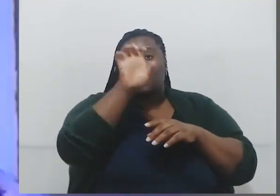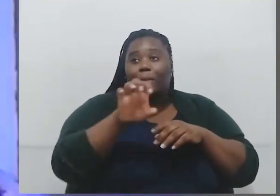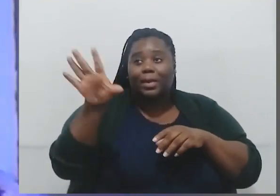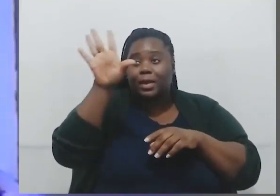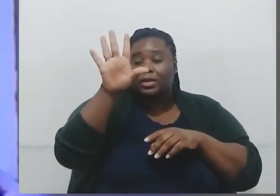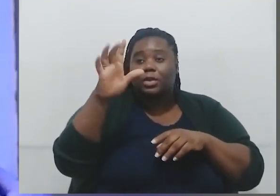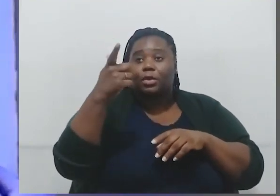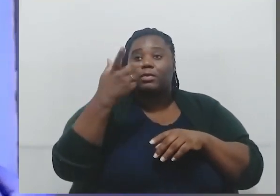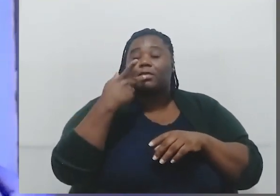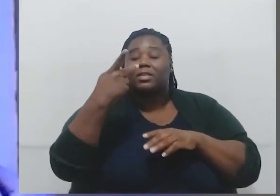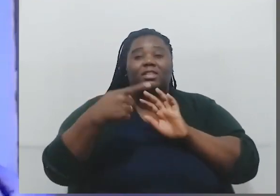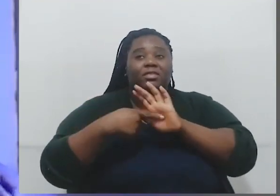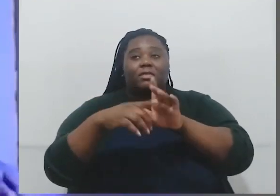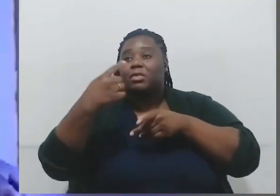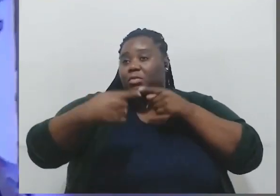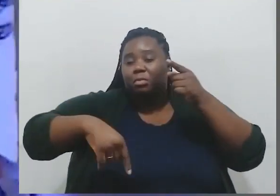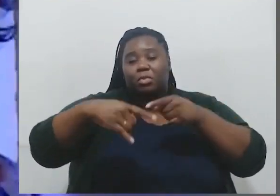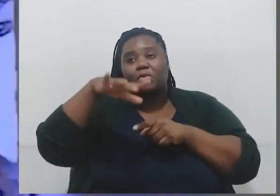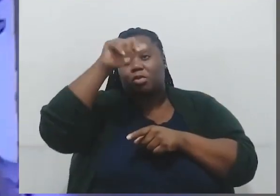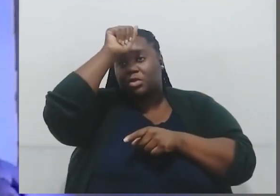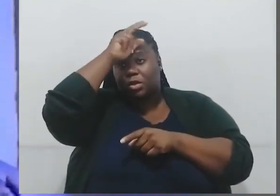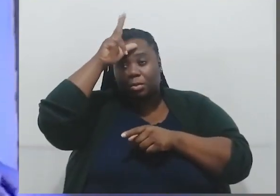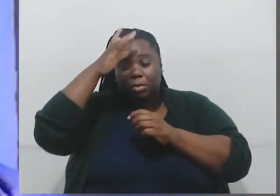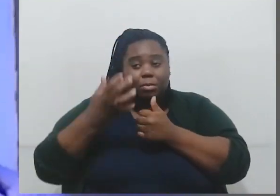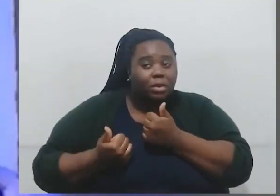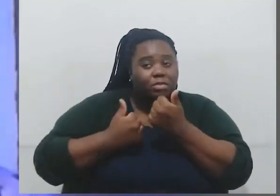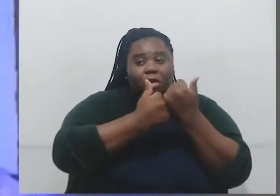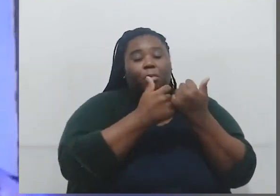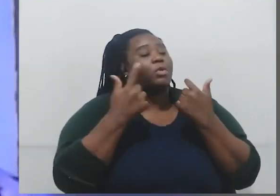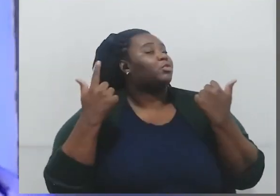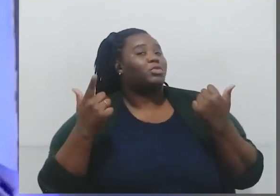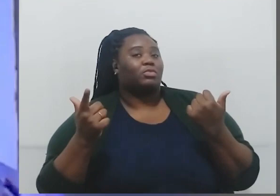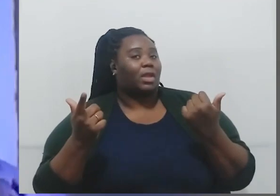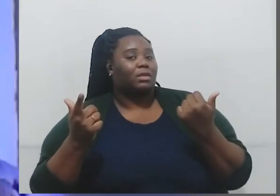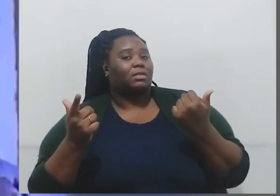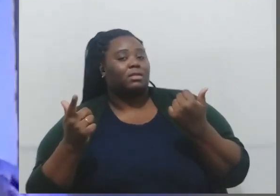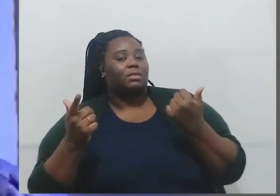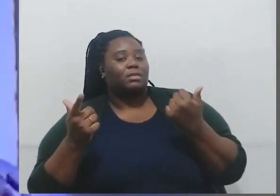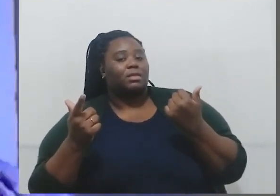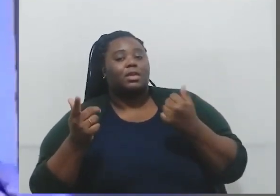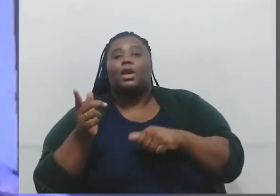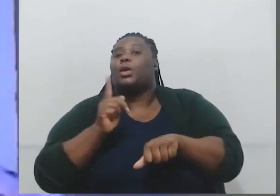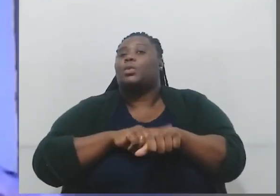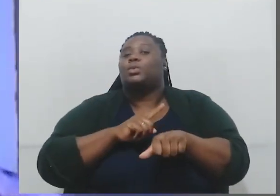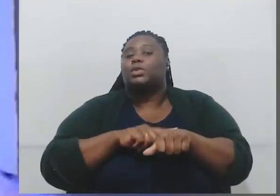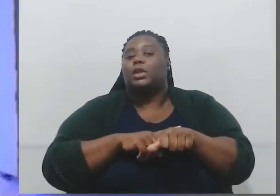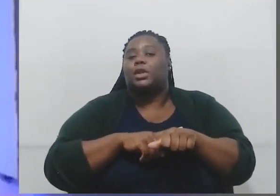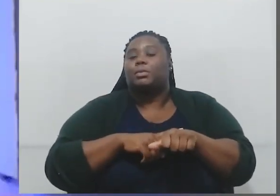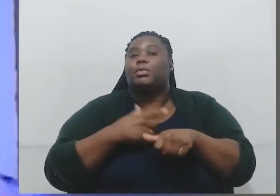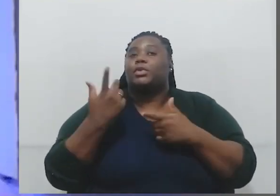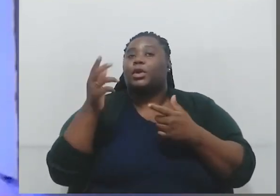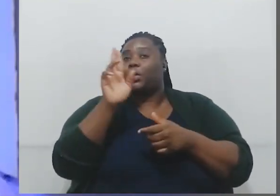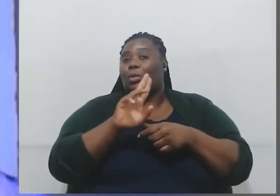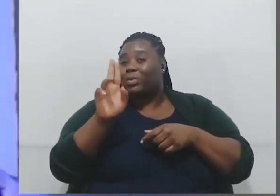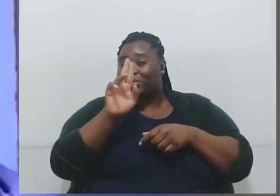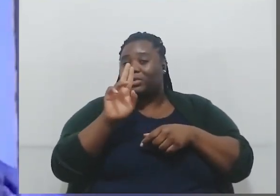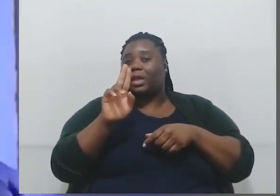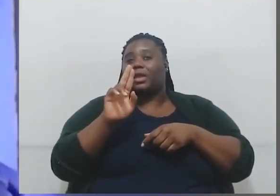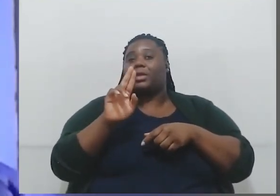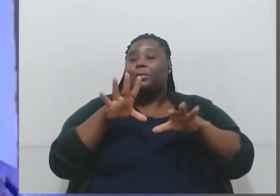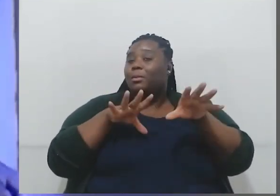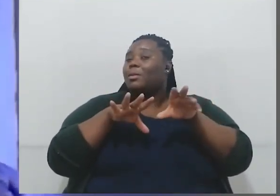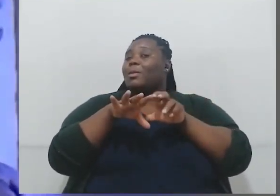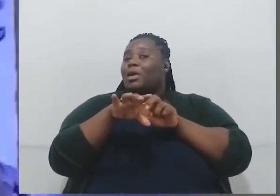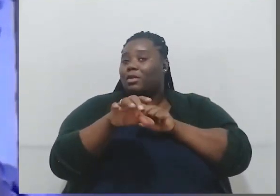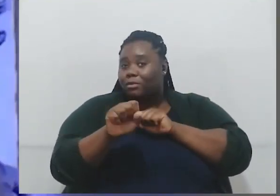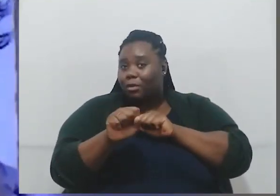para isto, entende? O tempo que eu gastei para me formar enquanto artista em outro lugar,